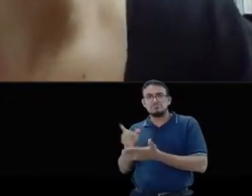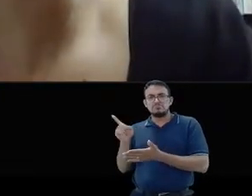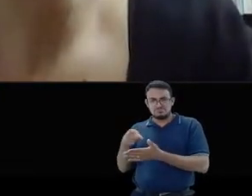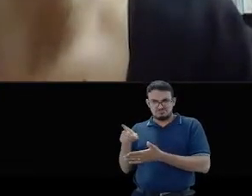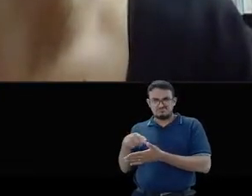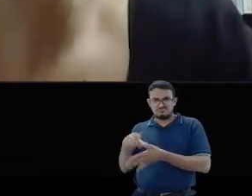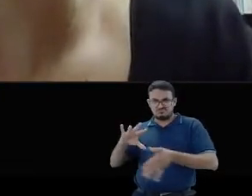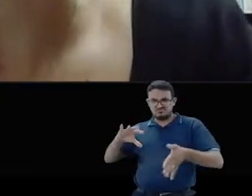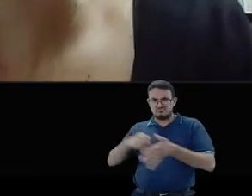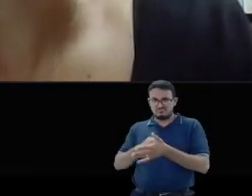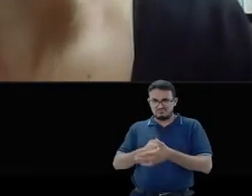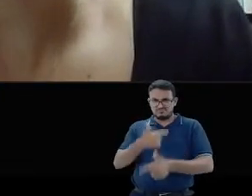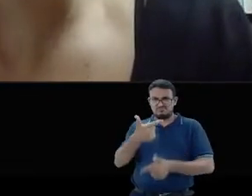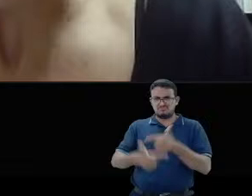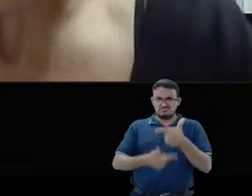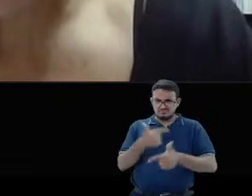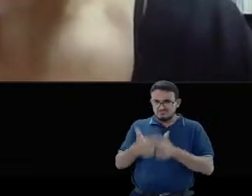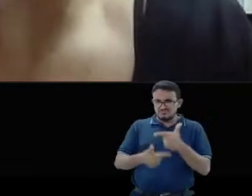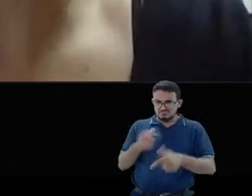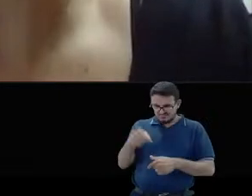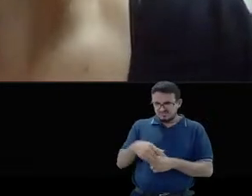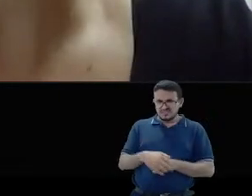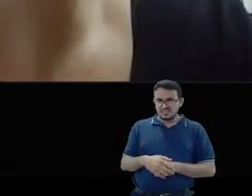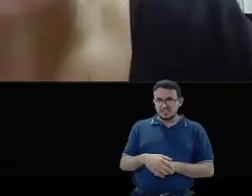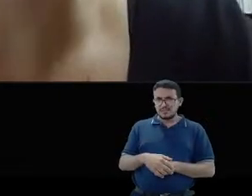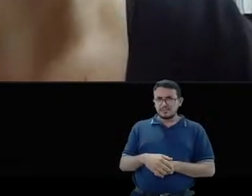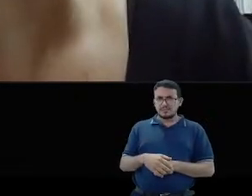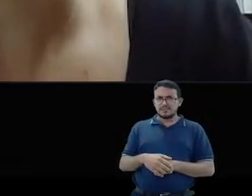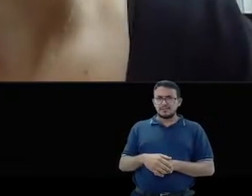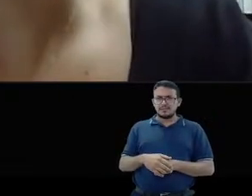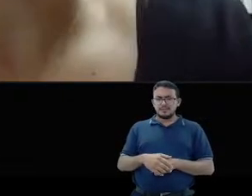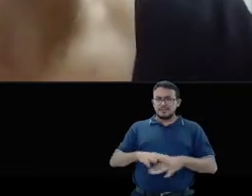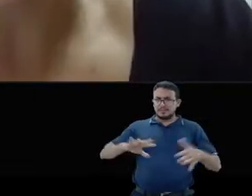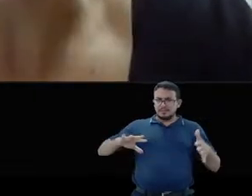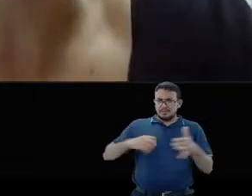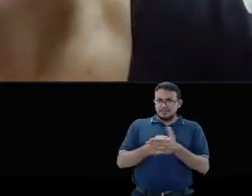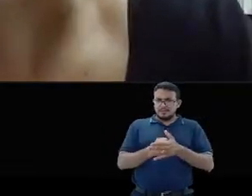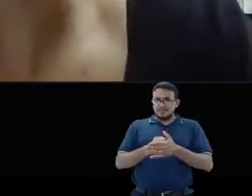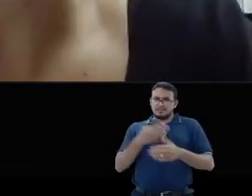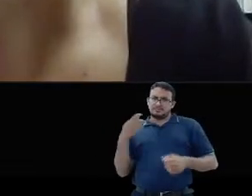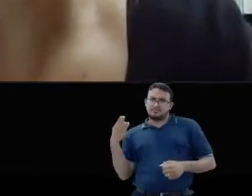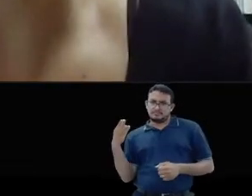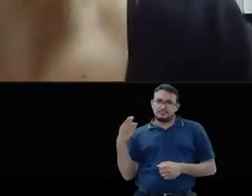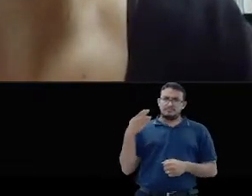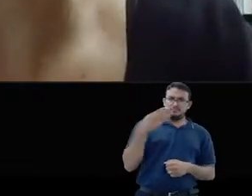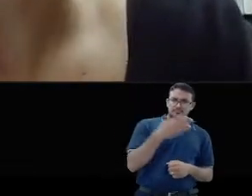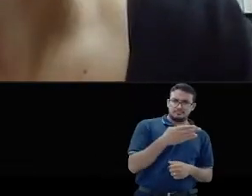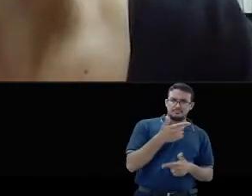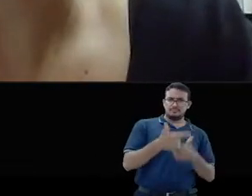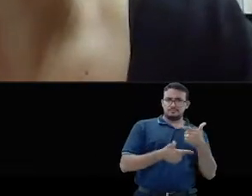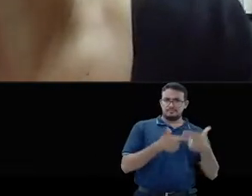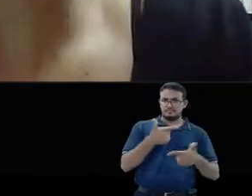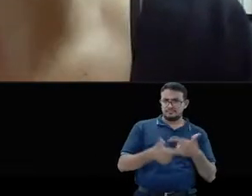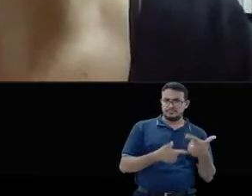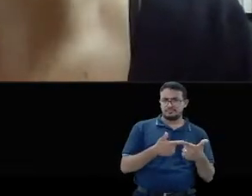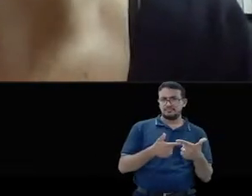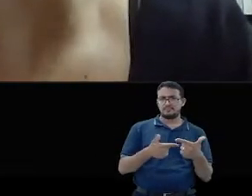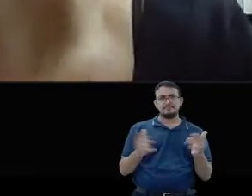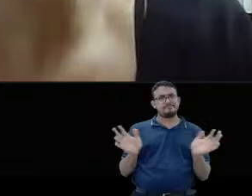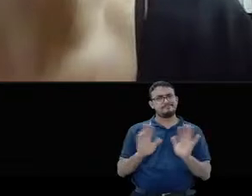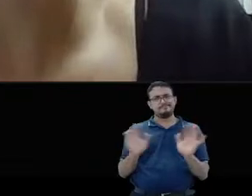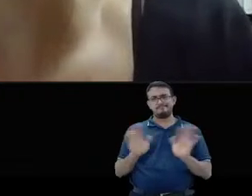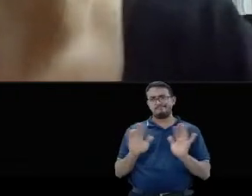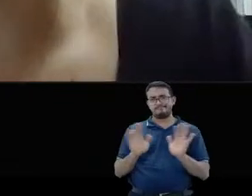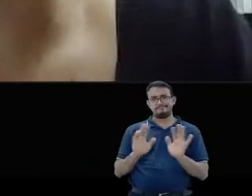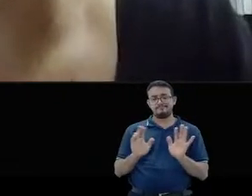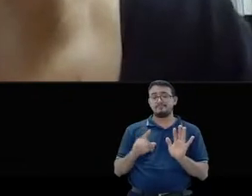trabalho? É considerado acidente in itinere? Né, porque aqui ele não estava naquela relação no